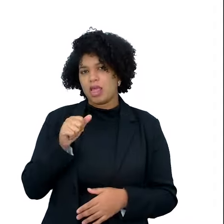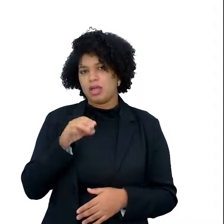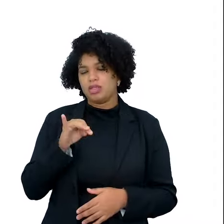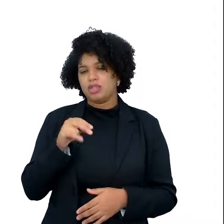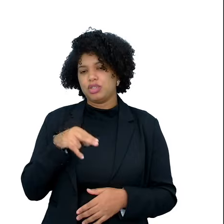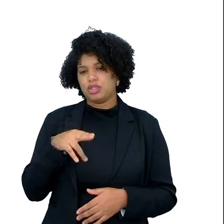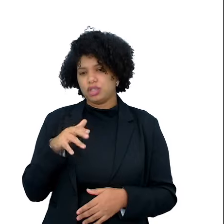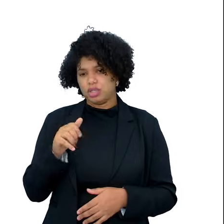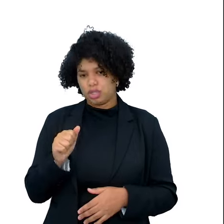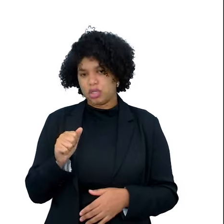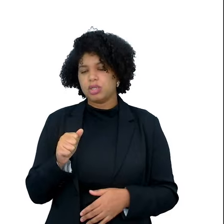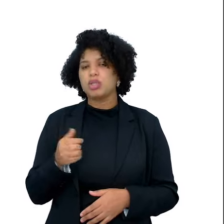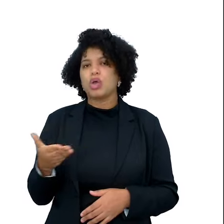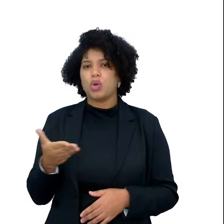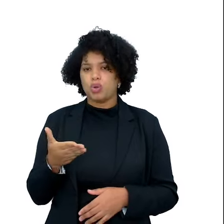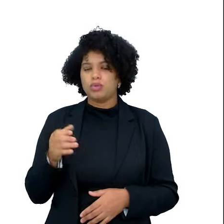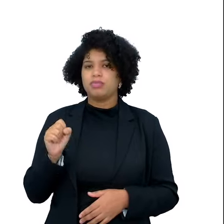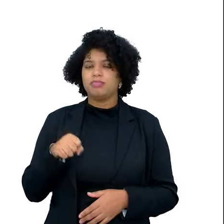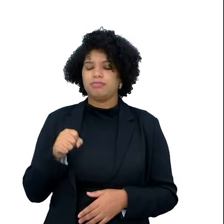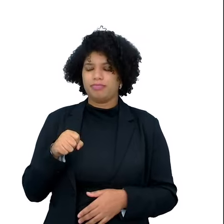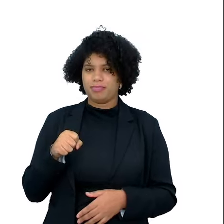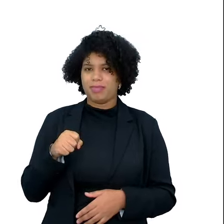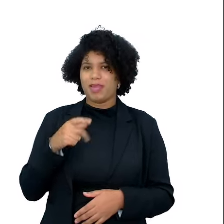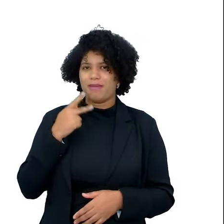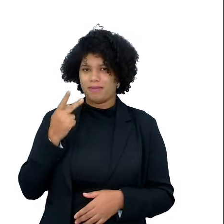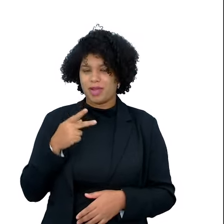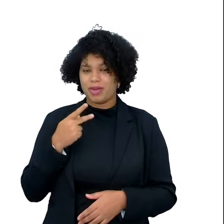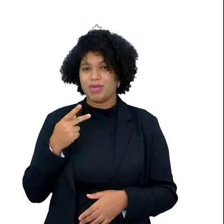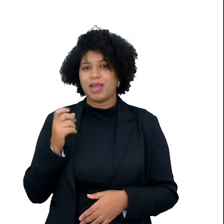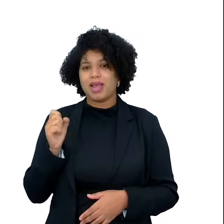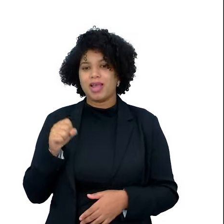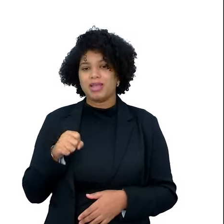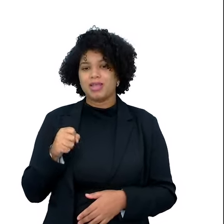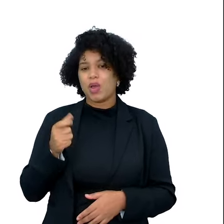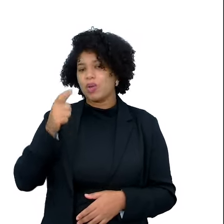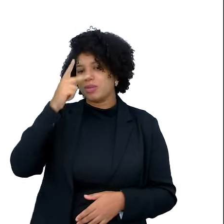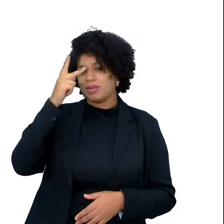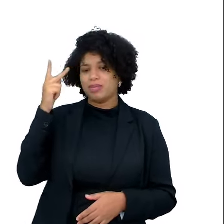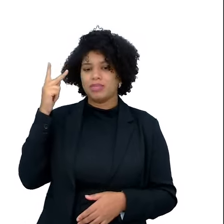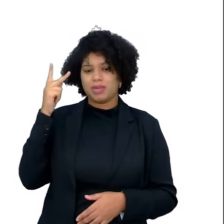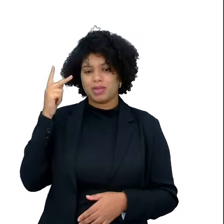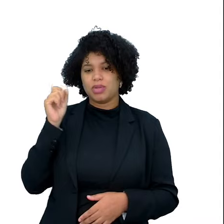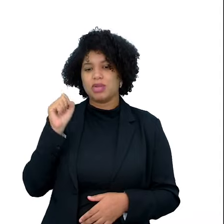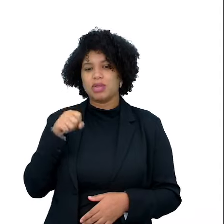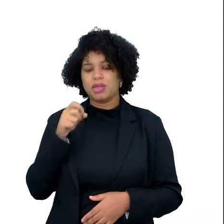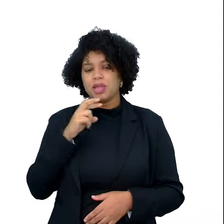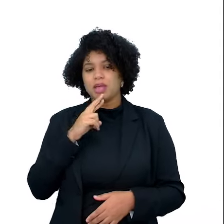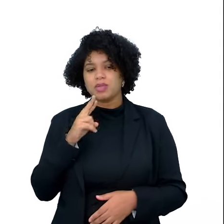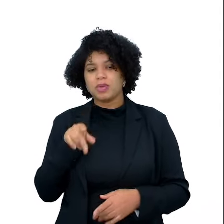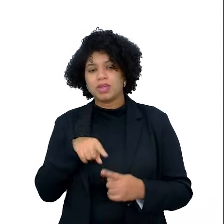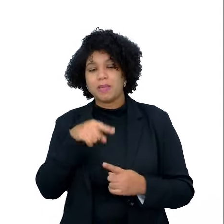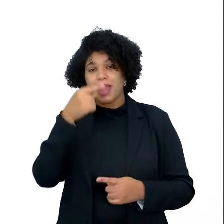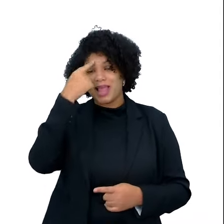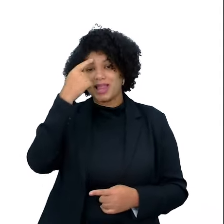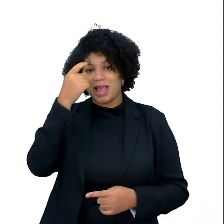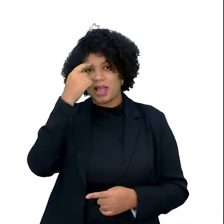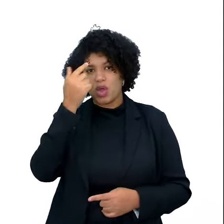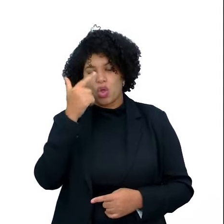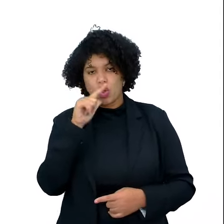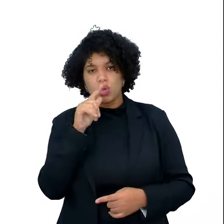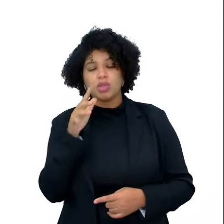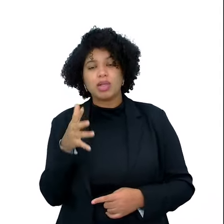a respondi hoje, eu também posso responder outras pessoas e posso absorver ideias de outras pessoas